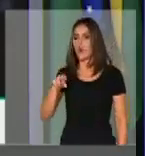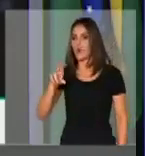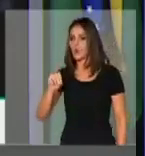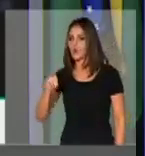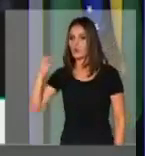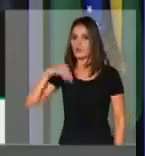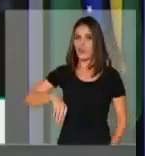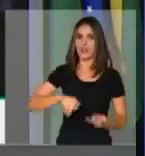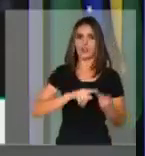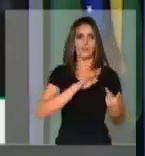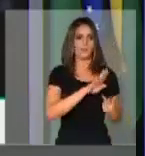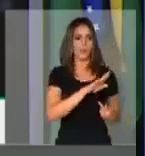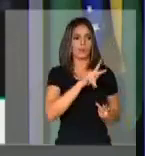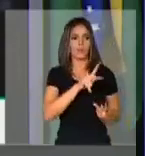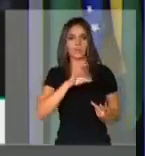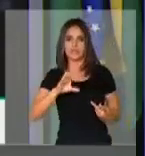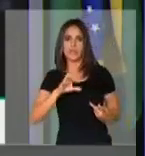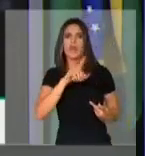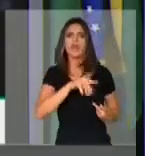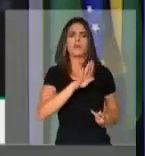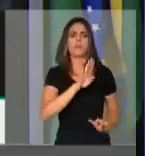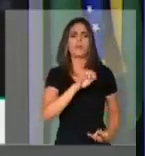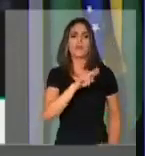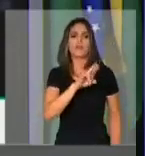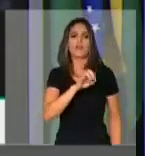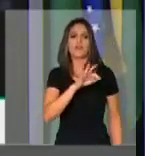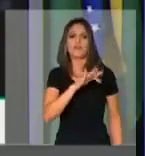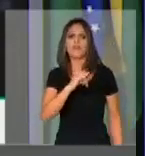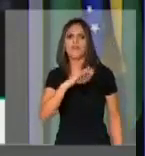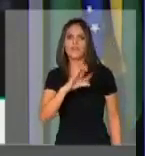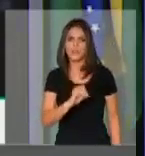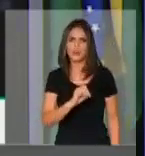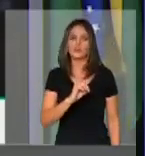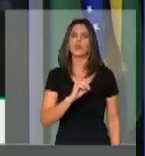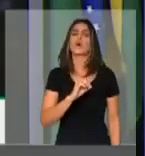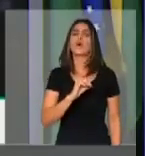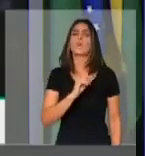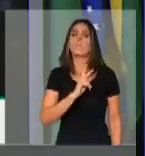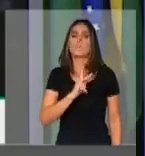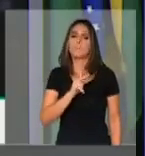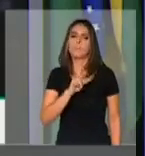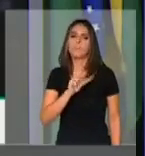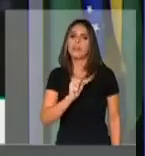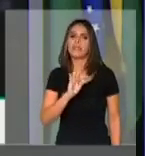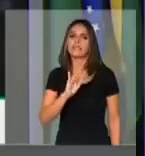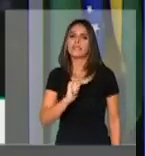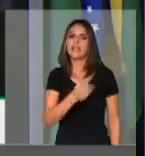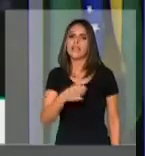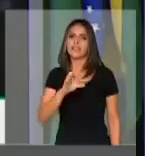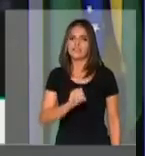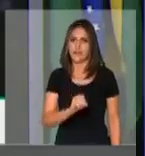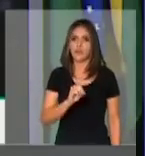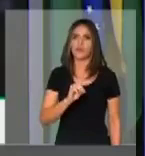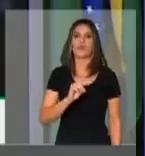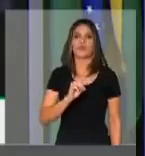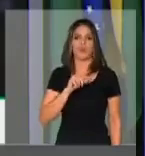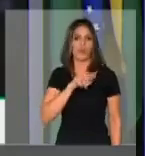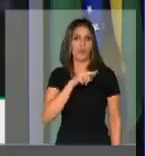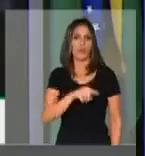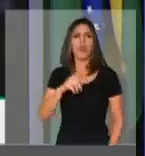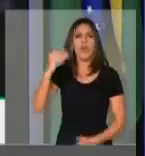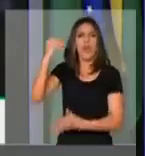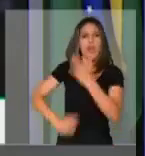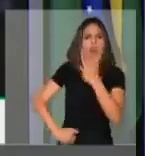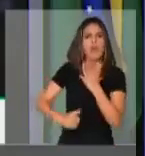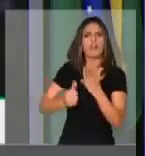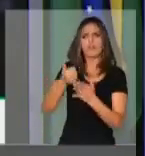BPC, o benefício de prestação continuada. Segundo o Instituto Fiscal Independente, o IFI do Senado, trata-se de um